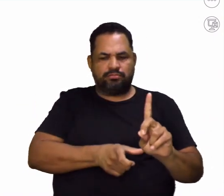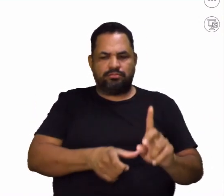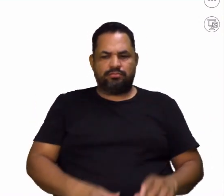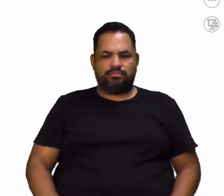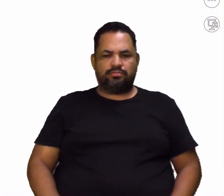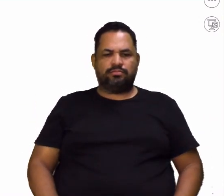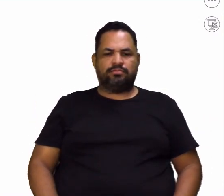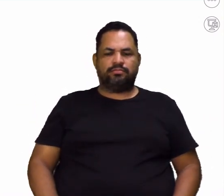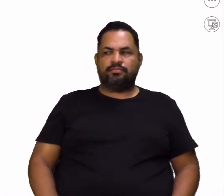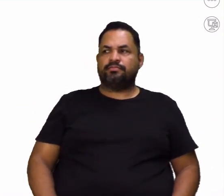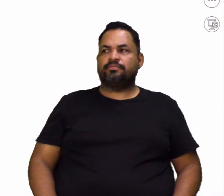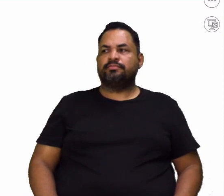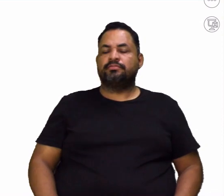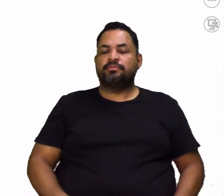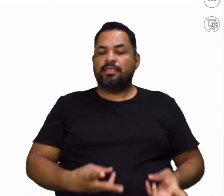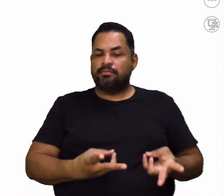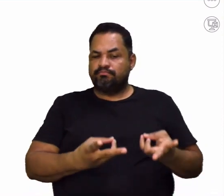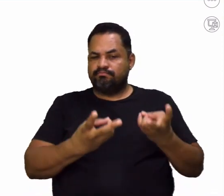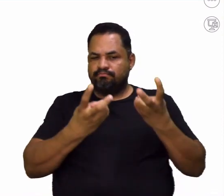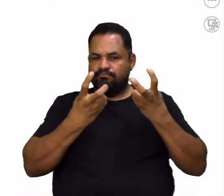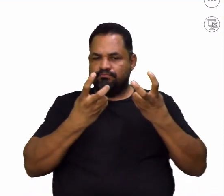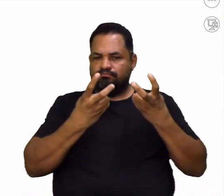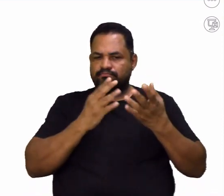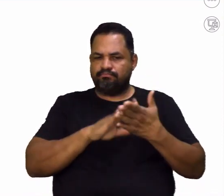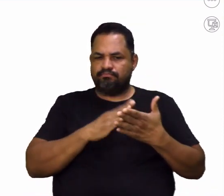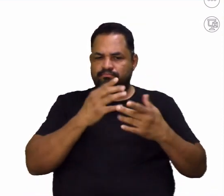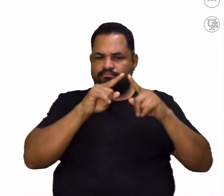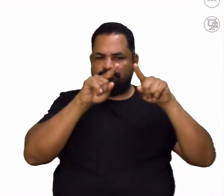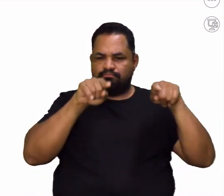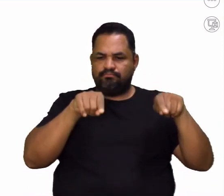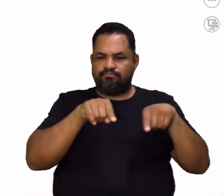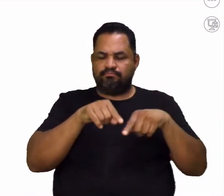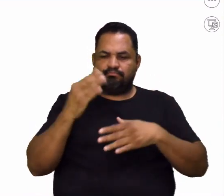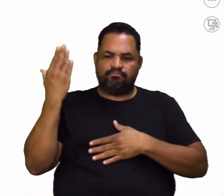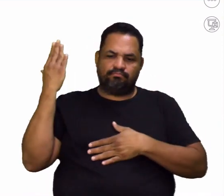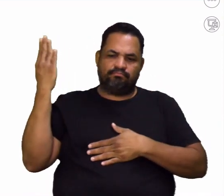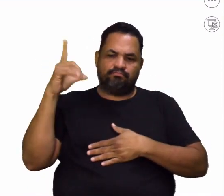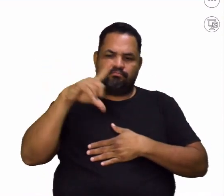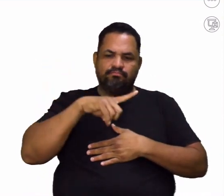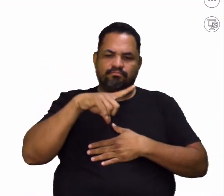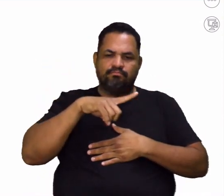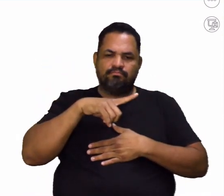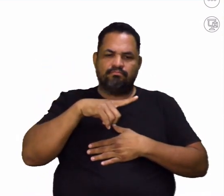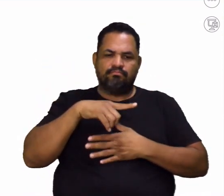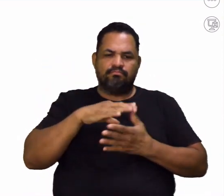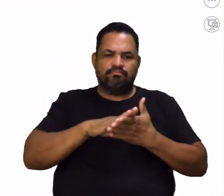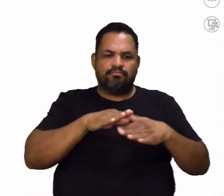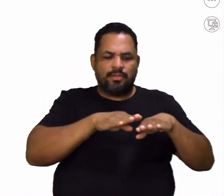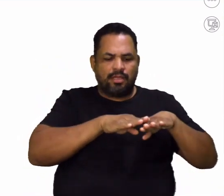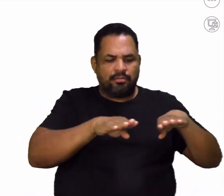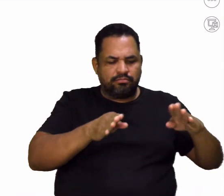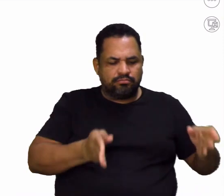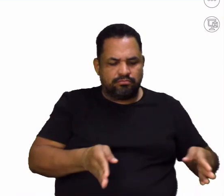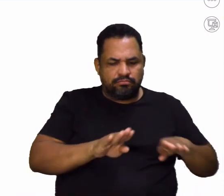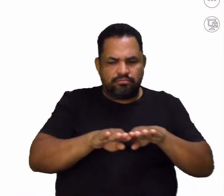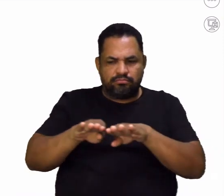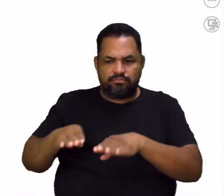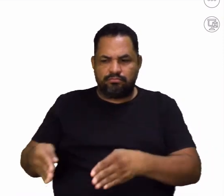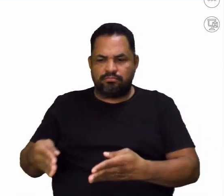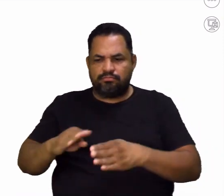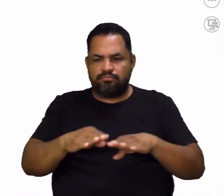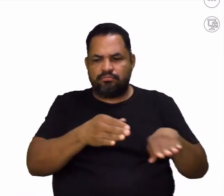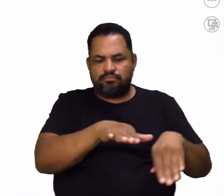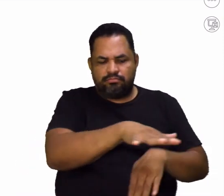você também percebe nesta obra que algumas mesas que estão